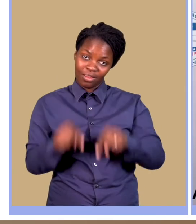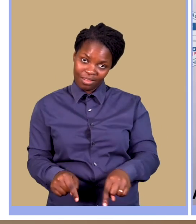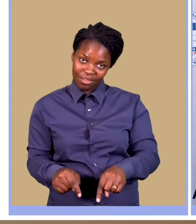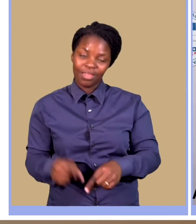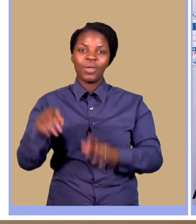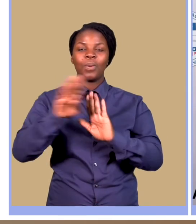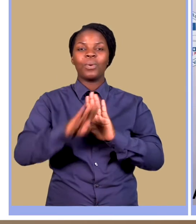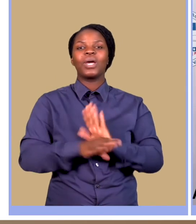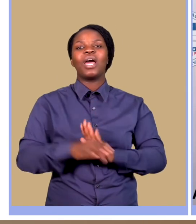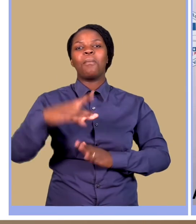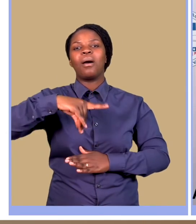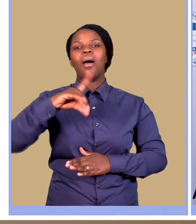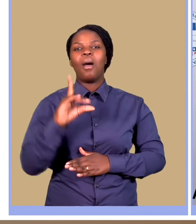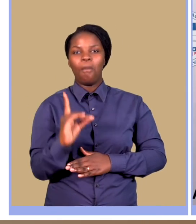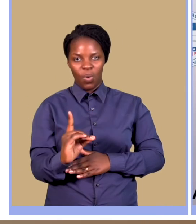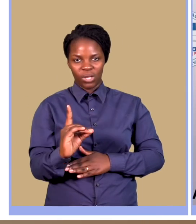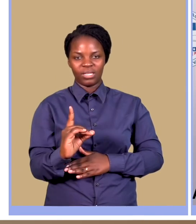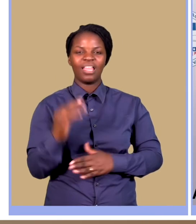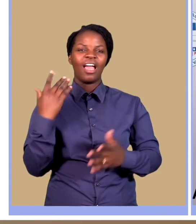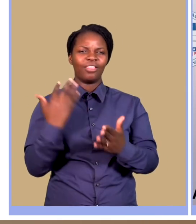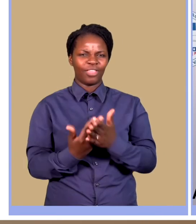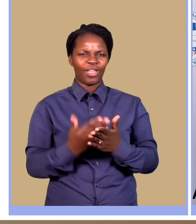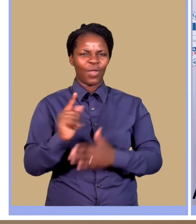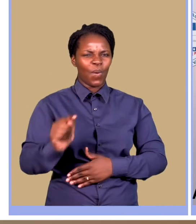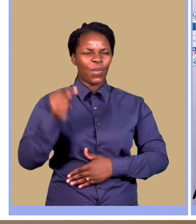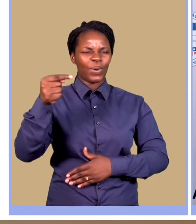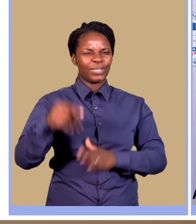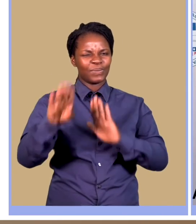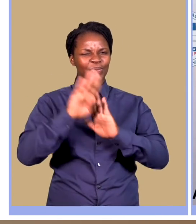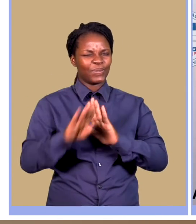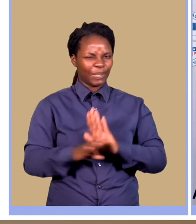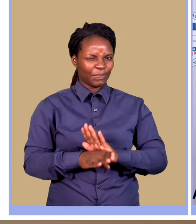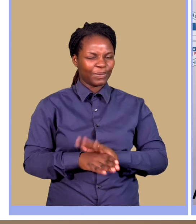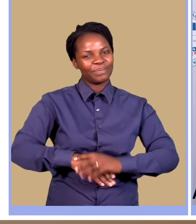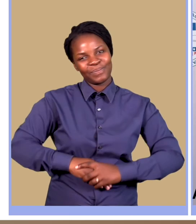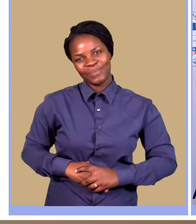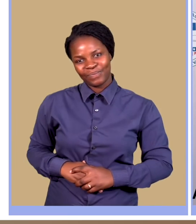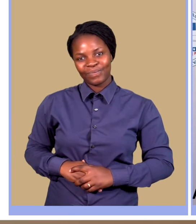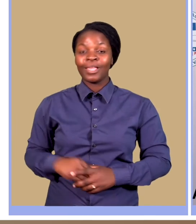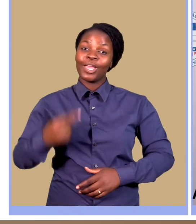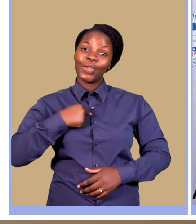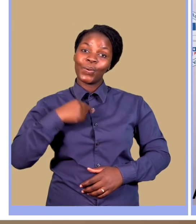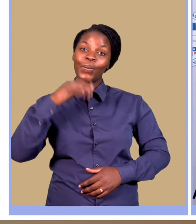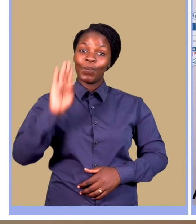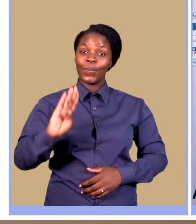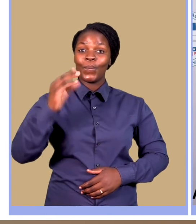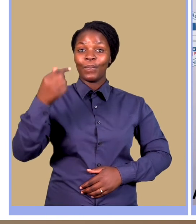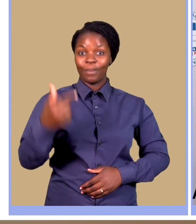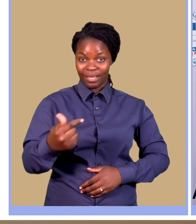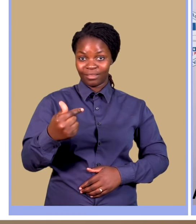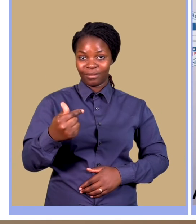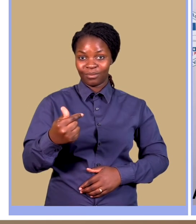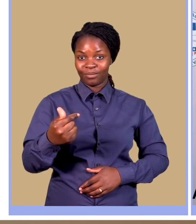próxima. Muito bem, sou Rafael Bata. Trouxemos hoje o tema